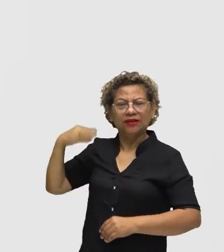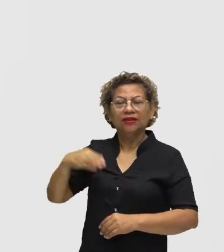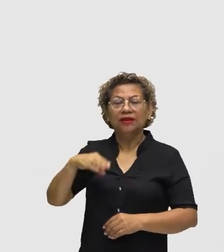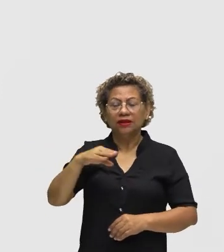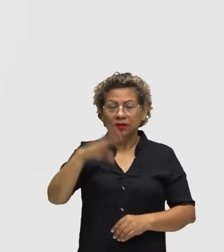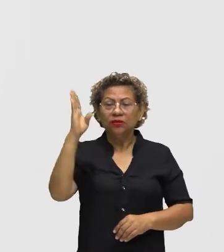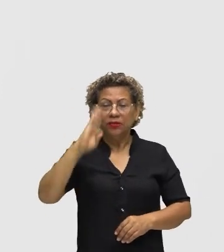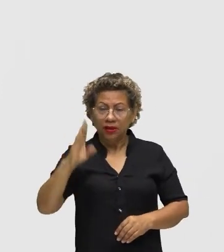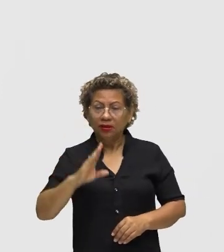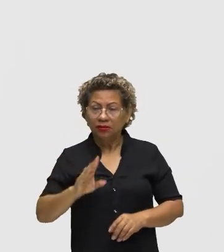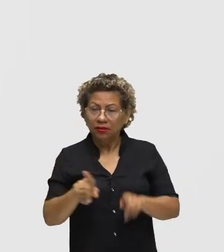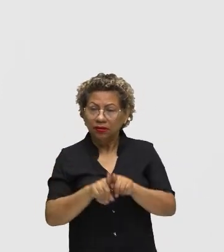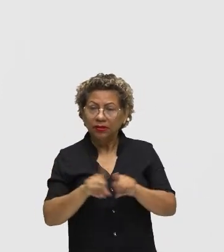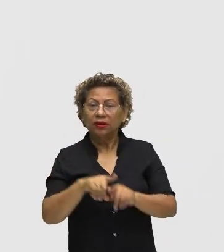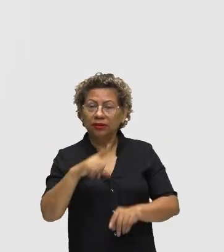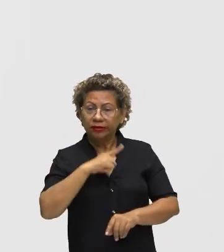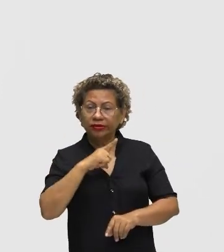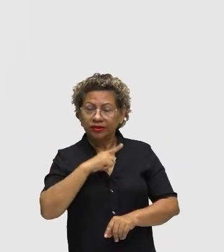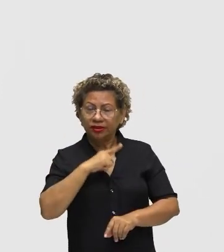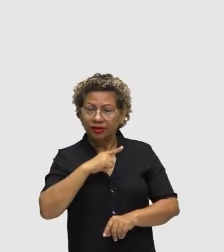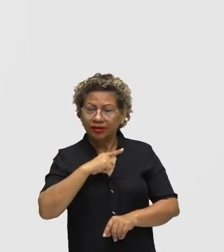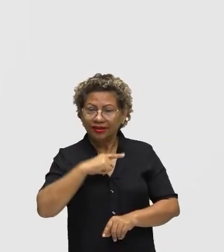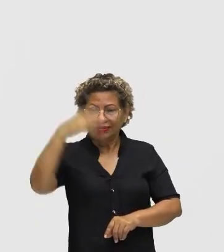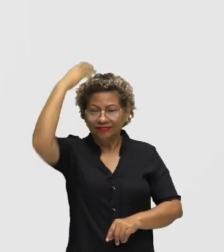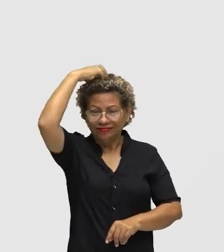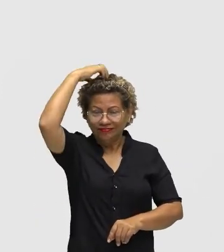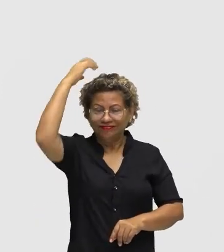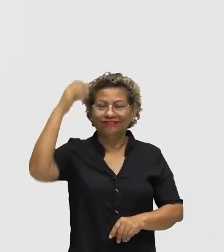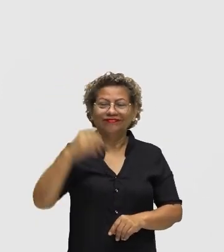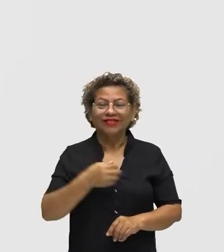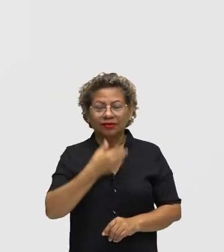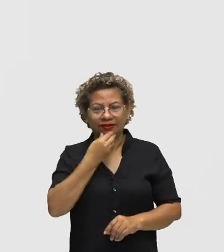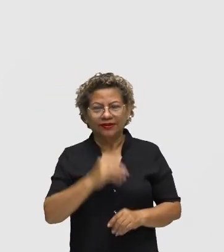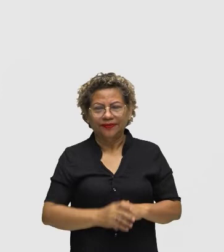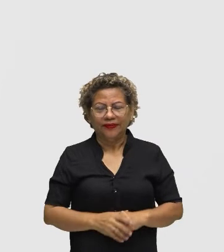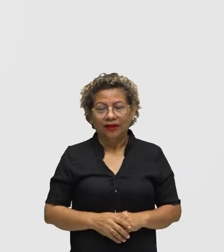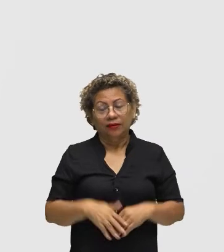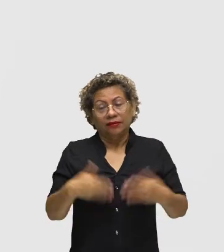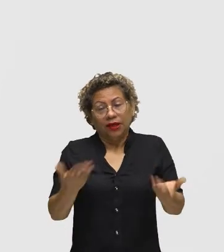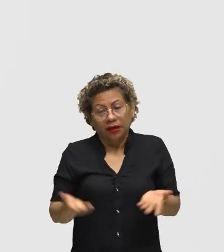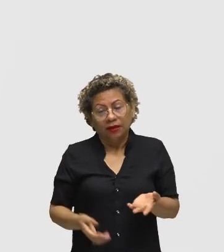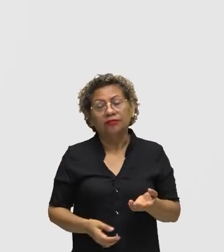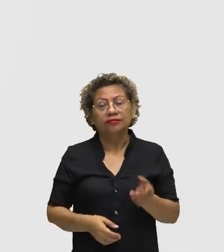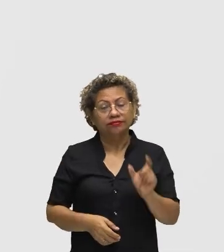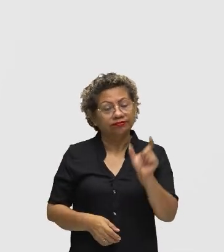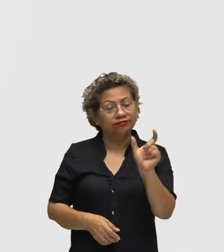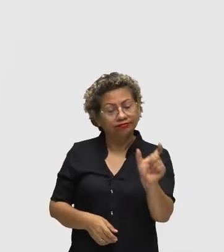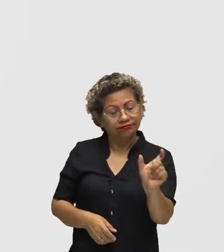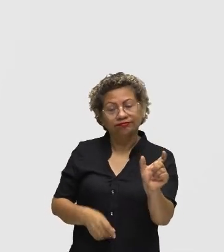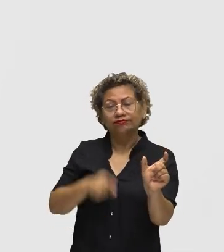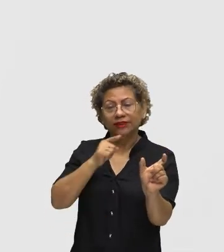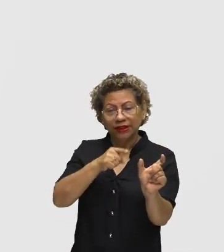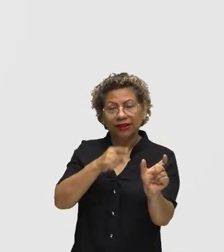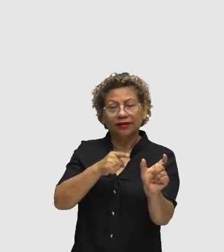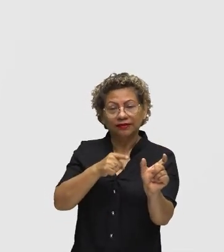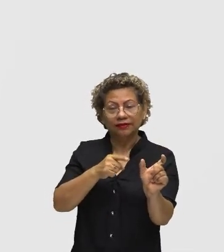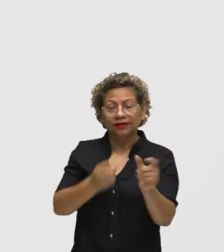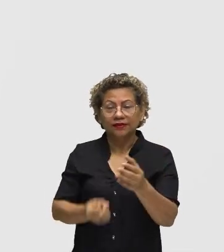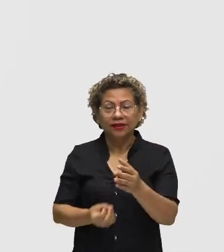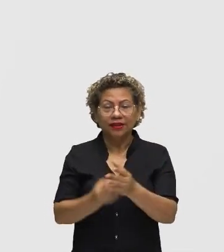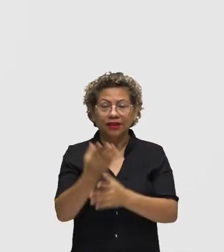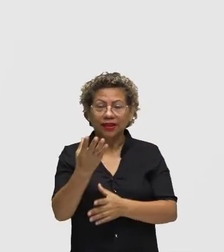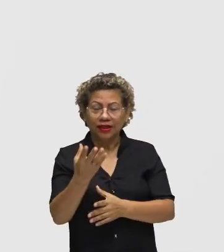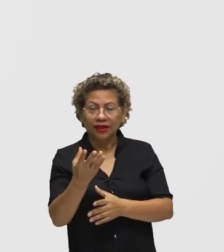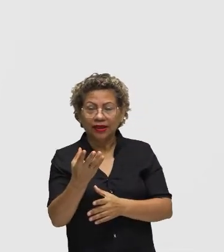mais. Quando as rainhas estavam grávidas, olha só, e a gente sabe, né, que o herdeiro da monarquia, o rei,